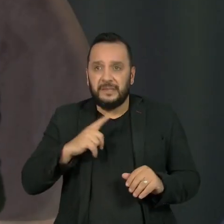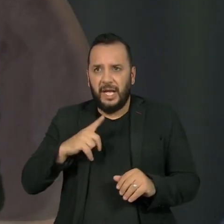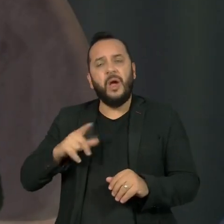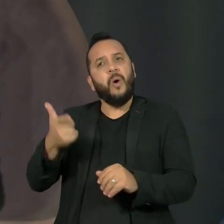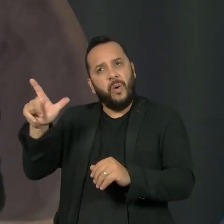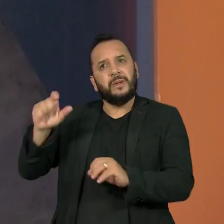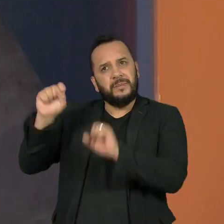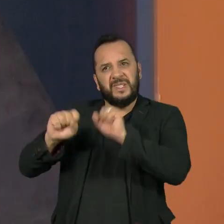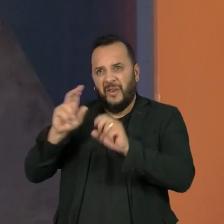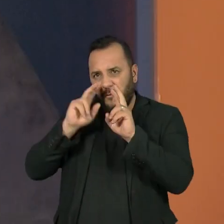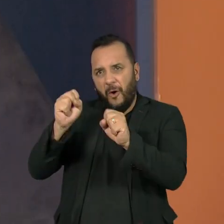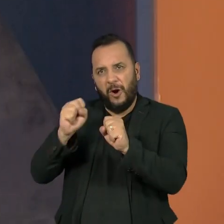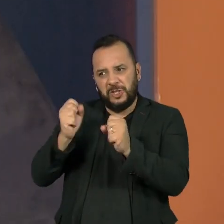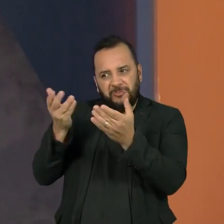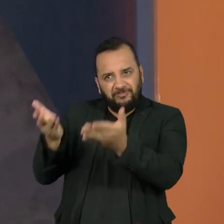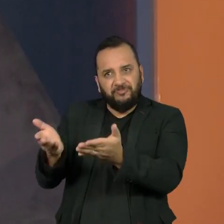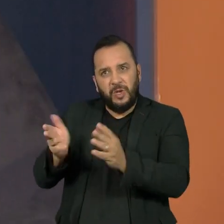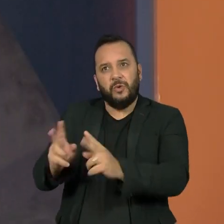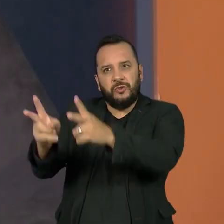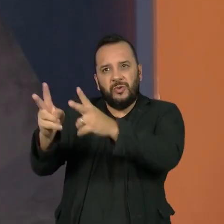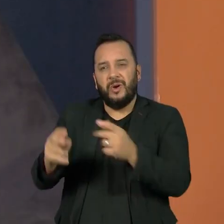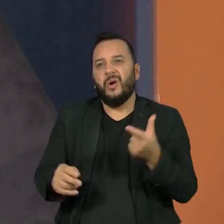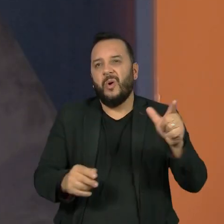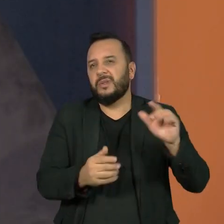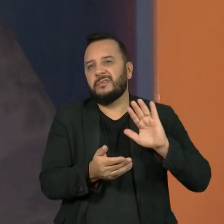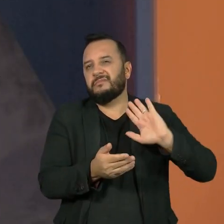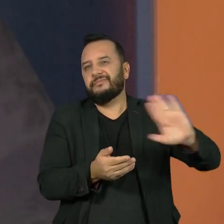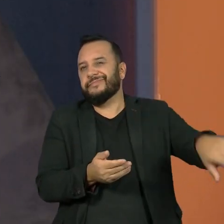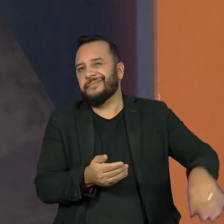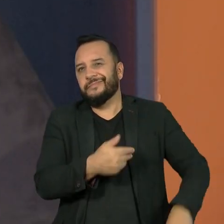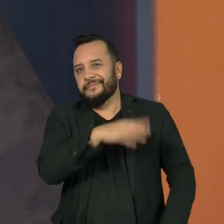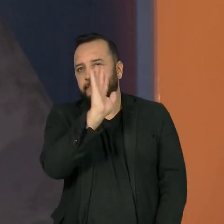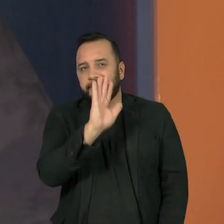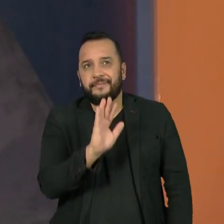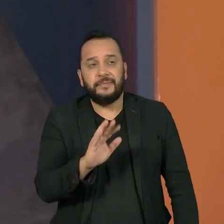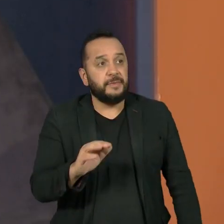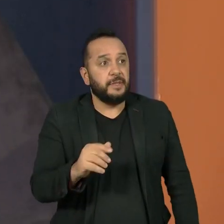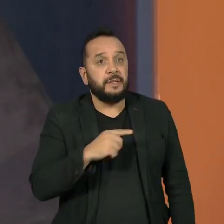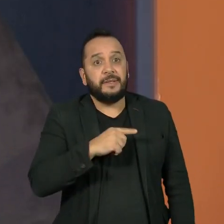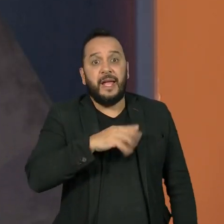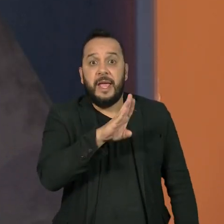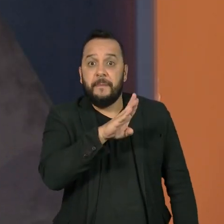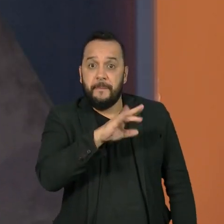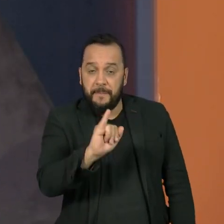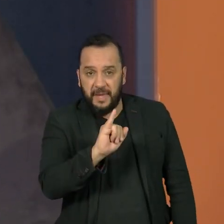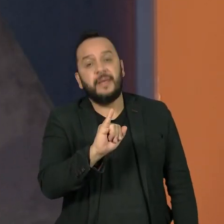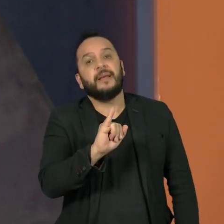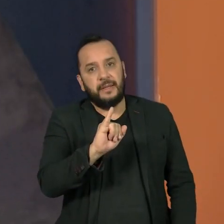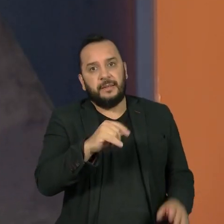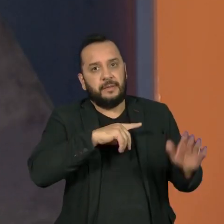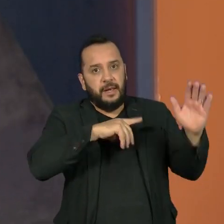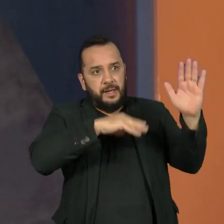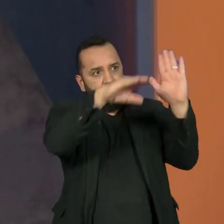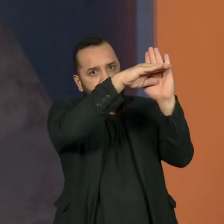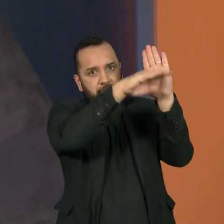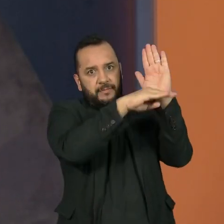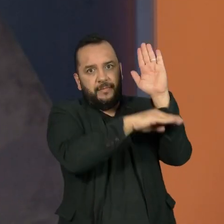quem saiu do jogo. Aliás, a lista de bilionários em tempo real da Forbes